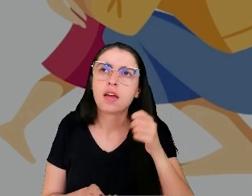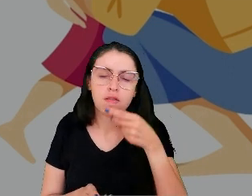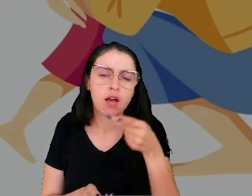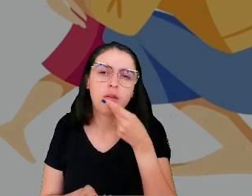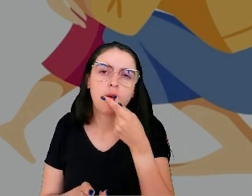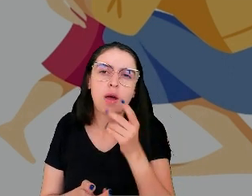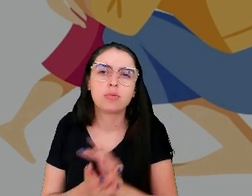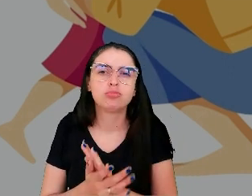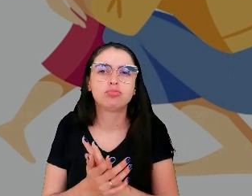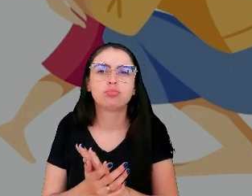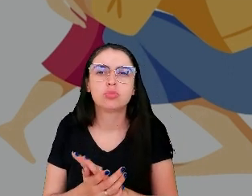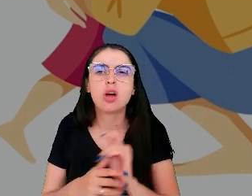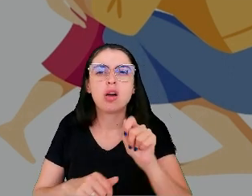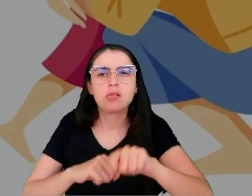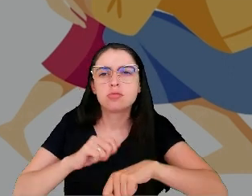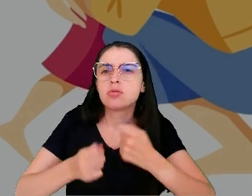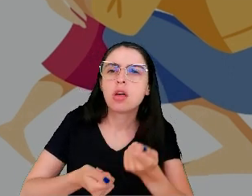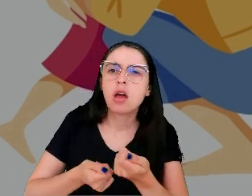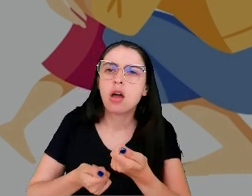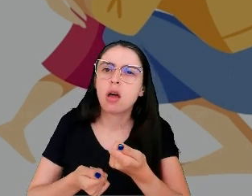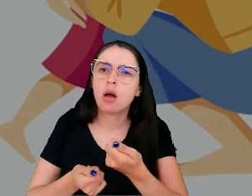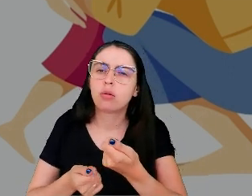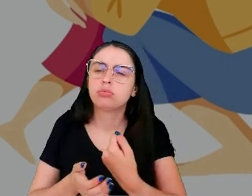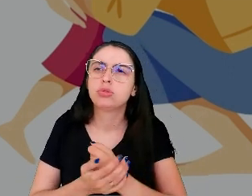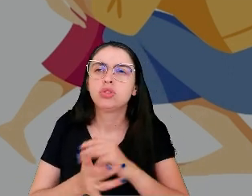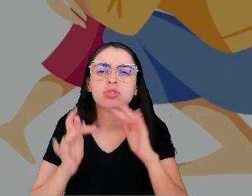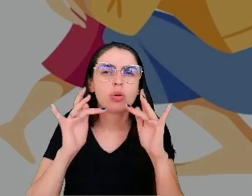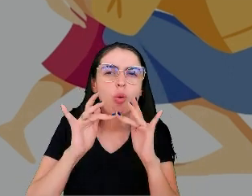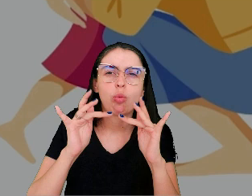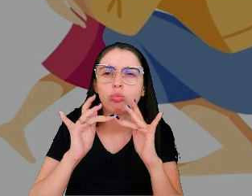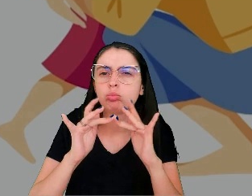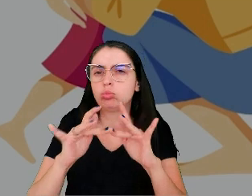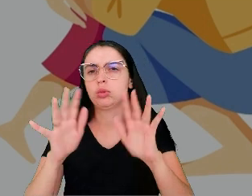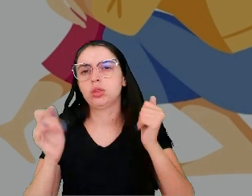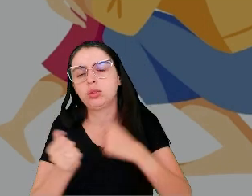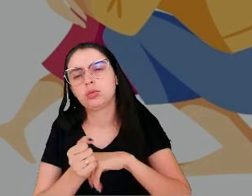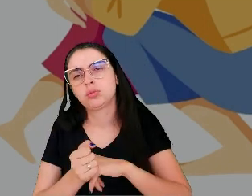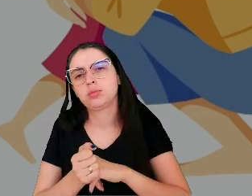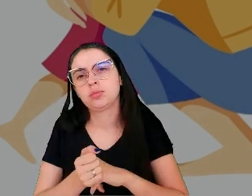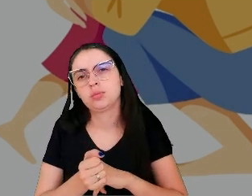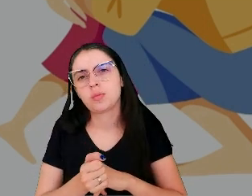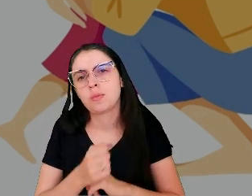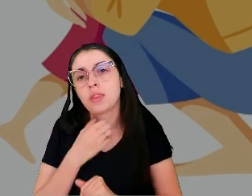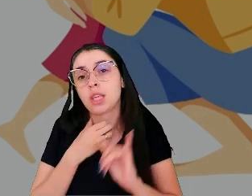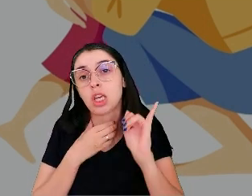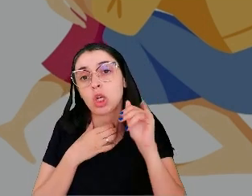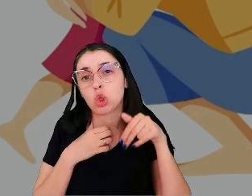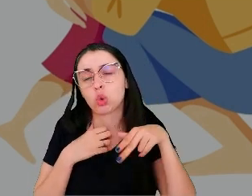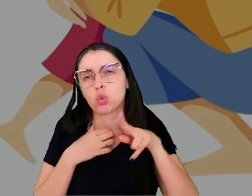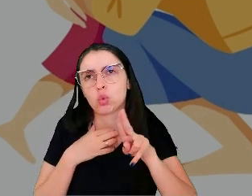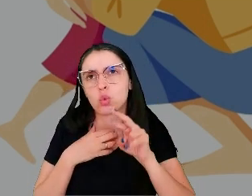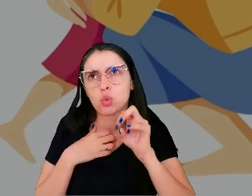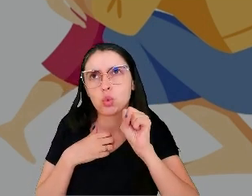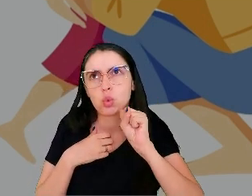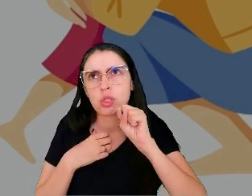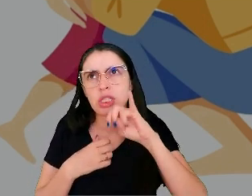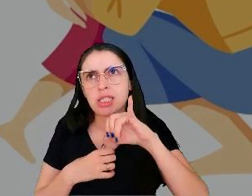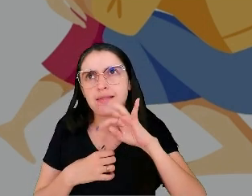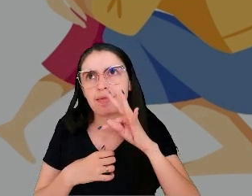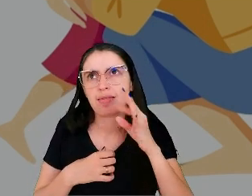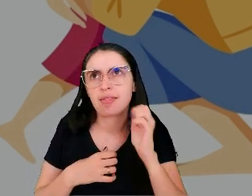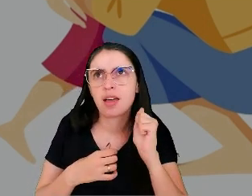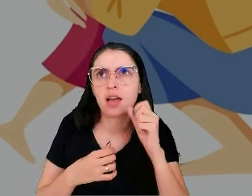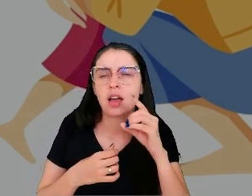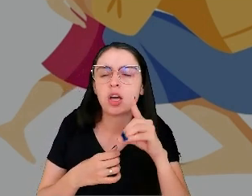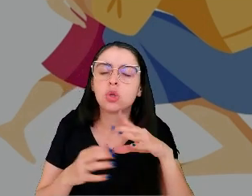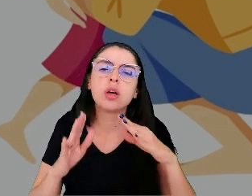que simboliza, de certa forma, o coroamento. E só em relação ao inusitado, André falou, eu